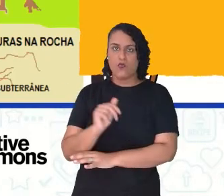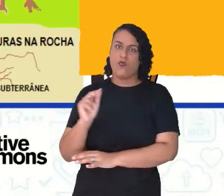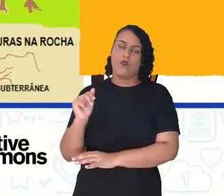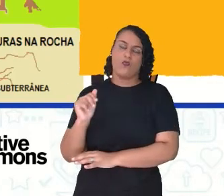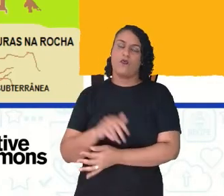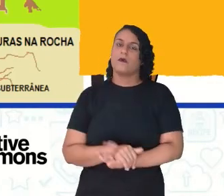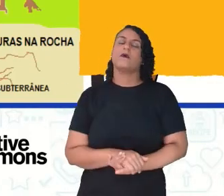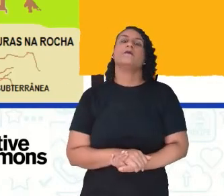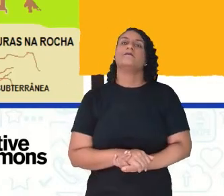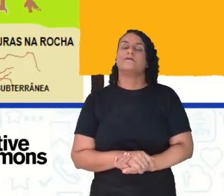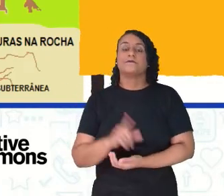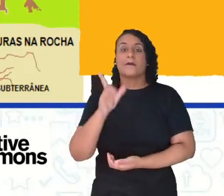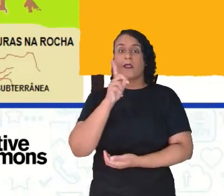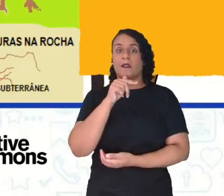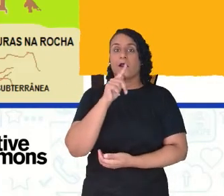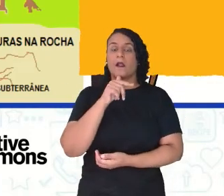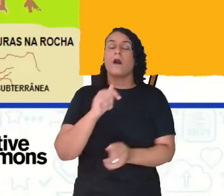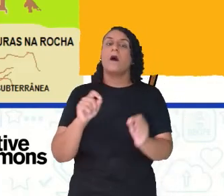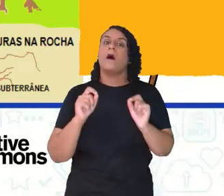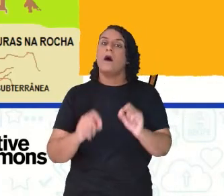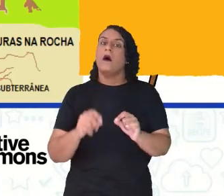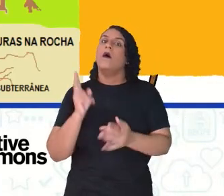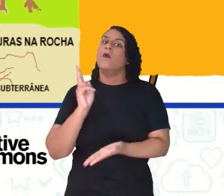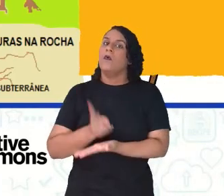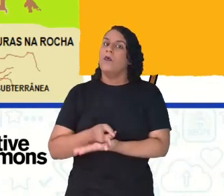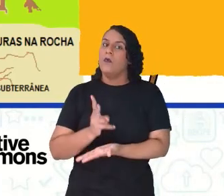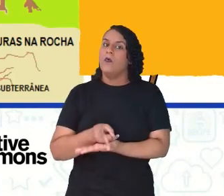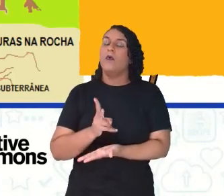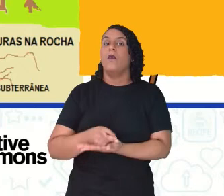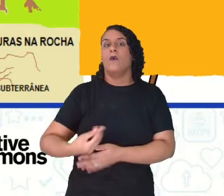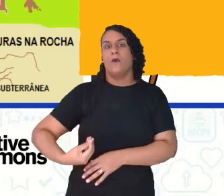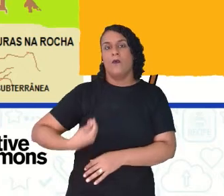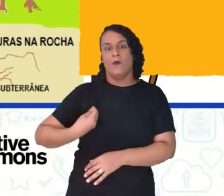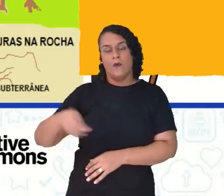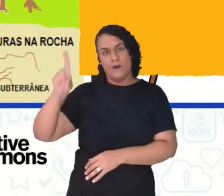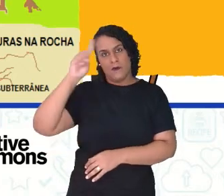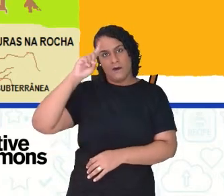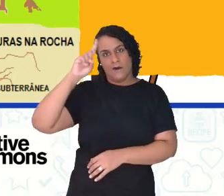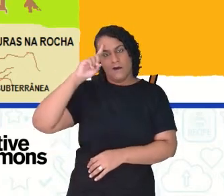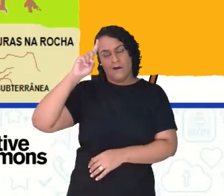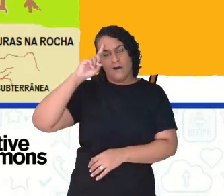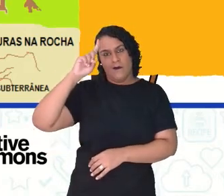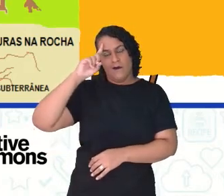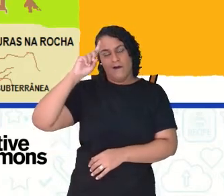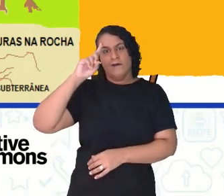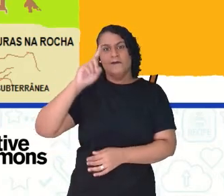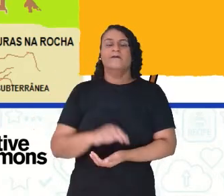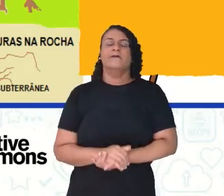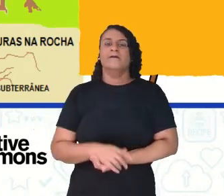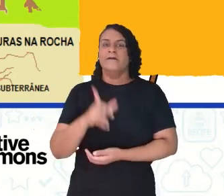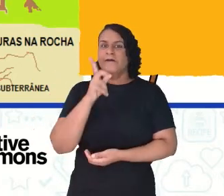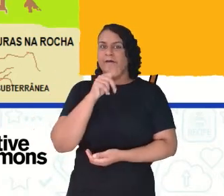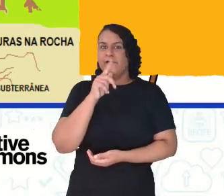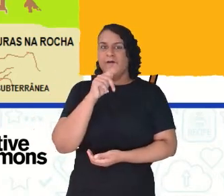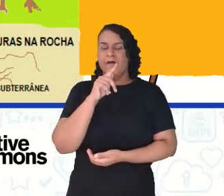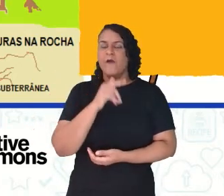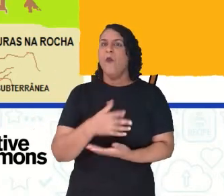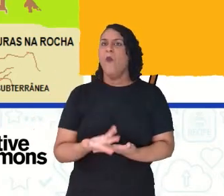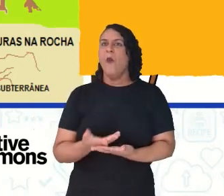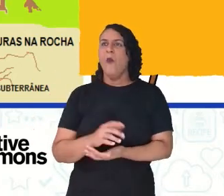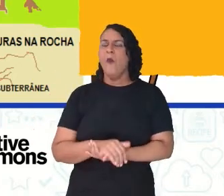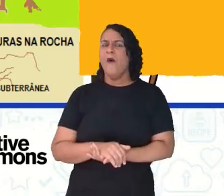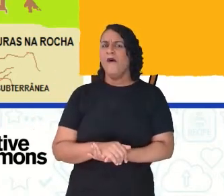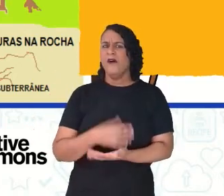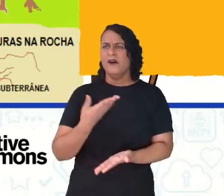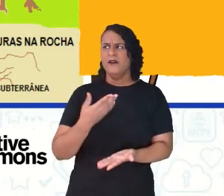gente, ela é constante no nosso dia a dia. E aí essa água, ela não saiu do nosso planeta